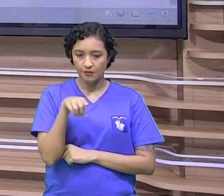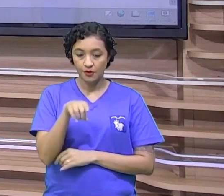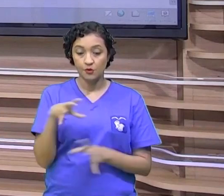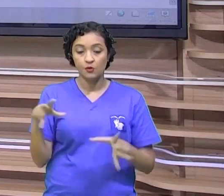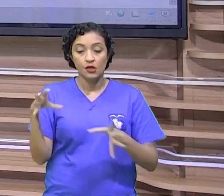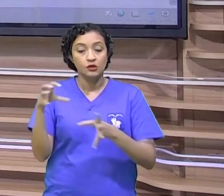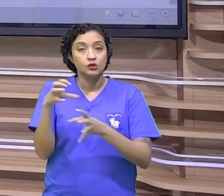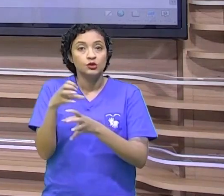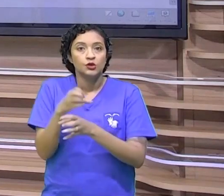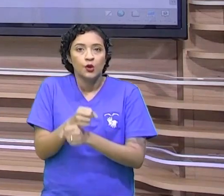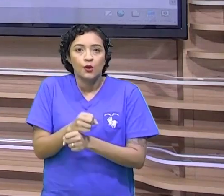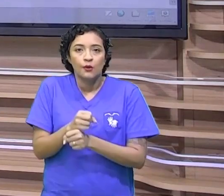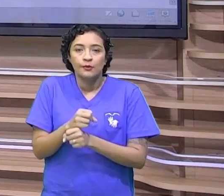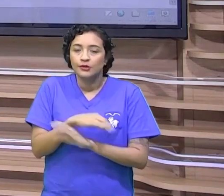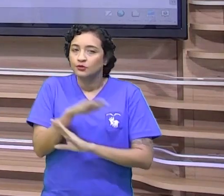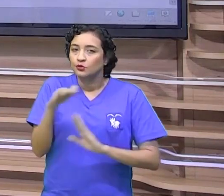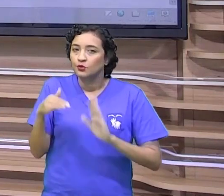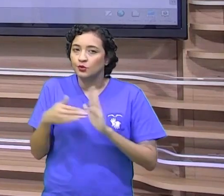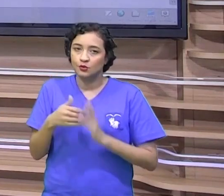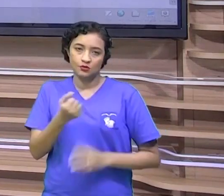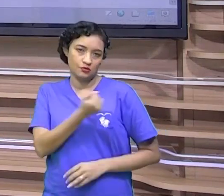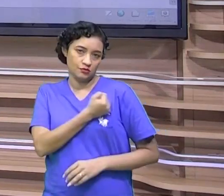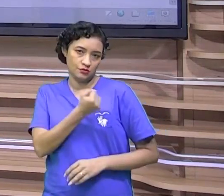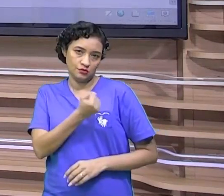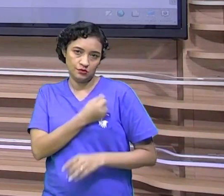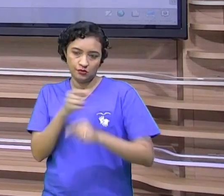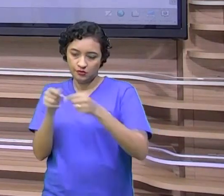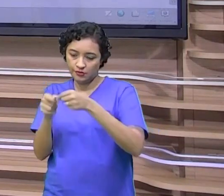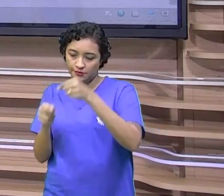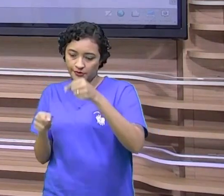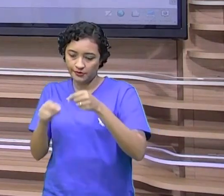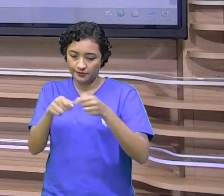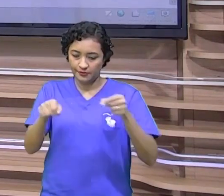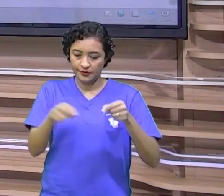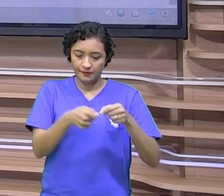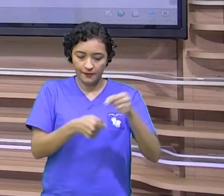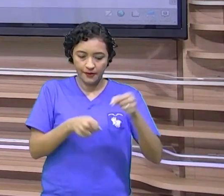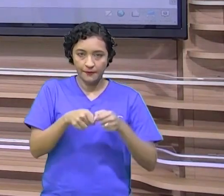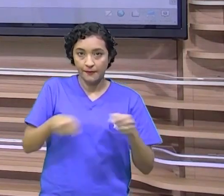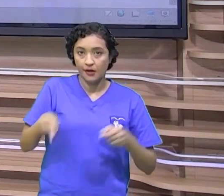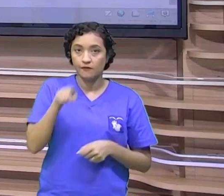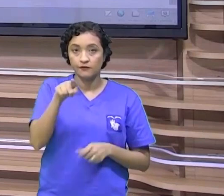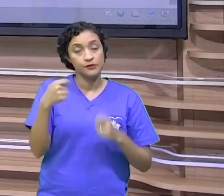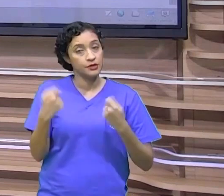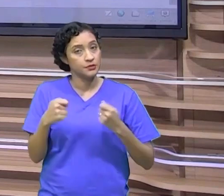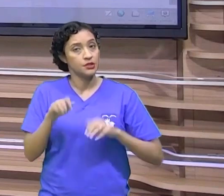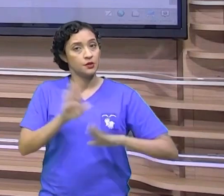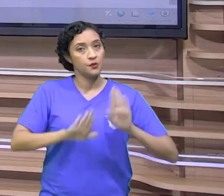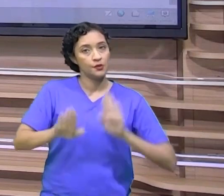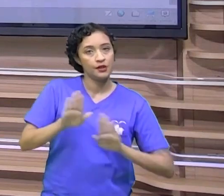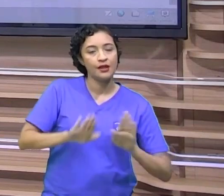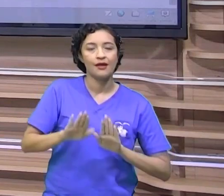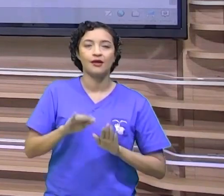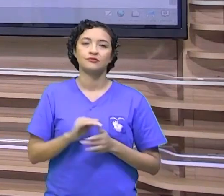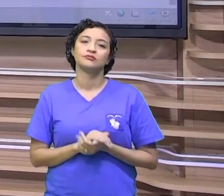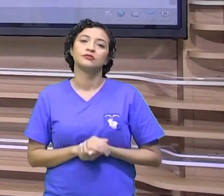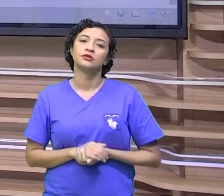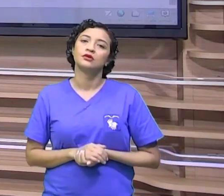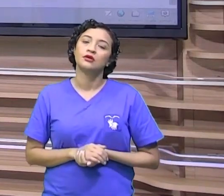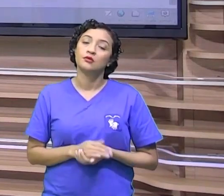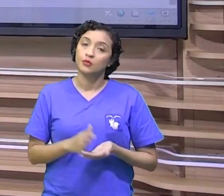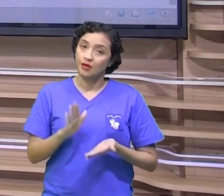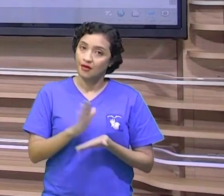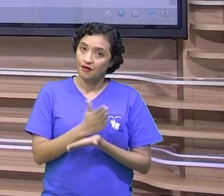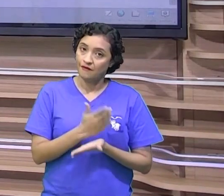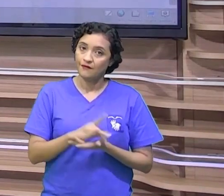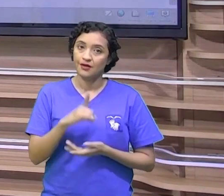problemas para empresas poema do Felipe é um problema mais elaborado você teve que identificar as medidas que aparecem viram ele